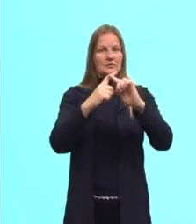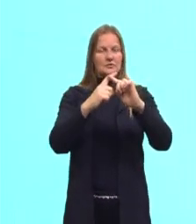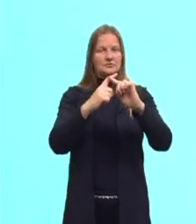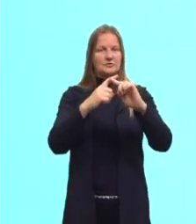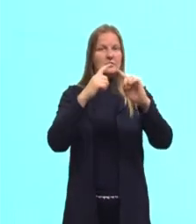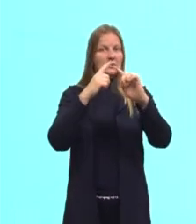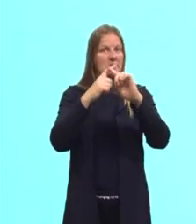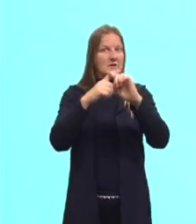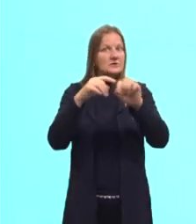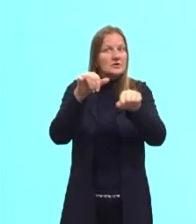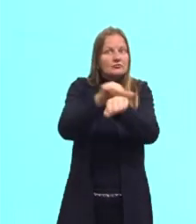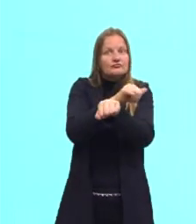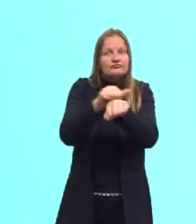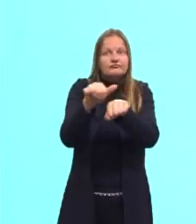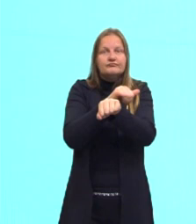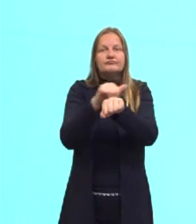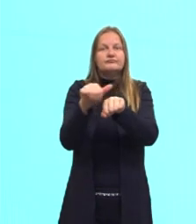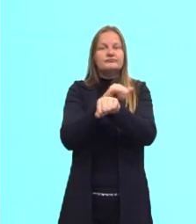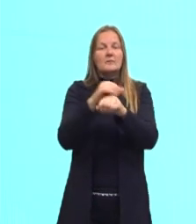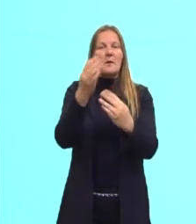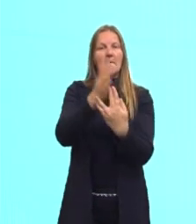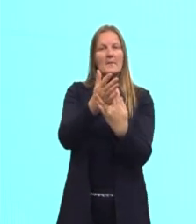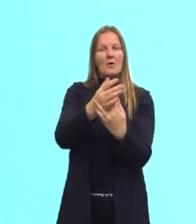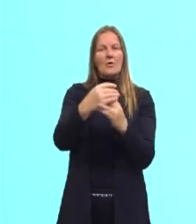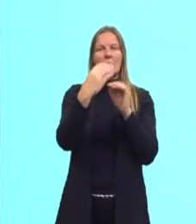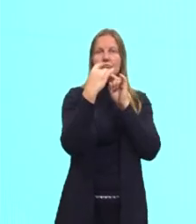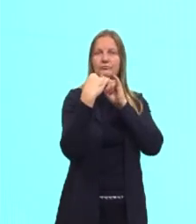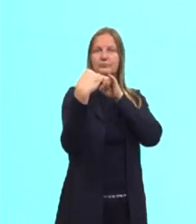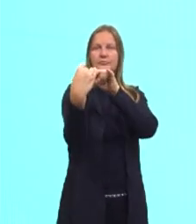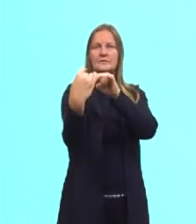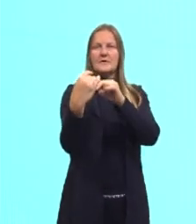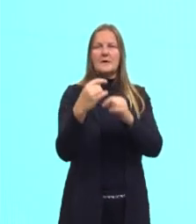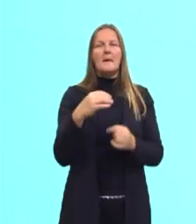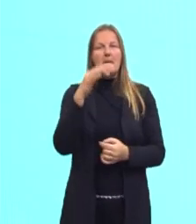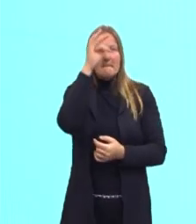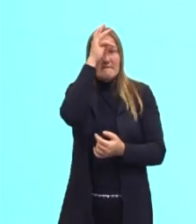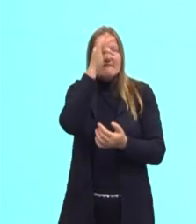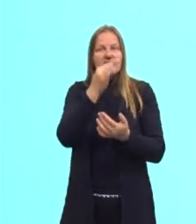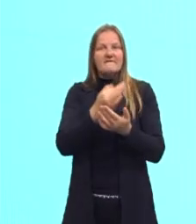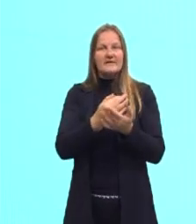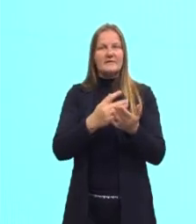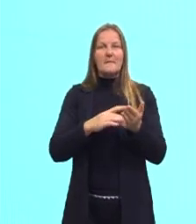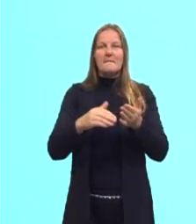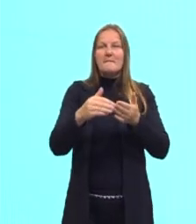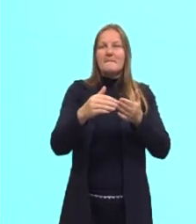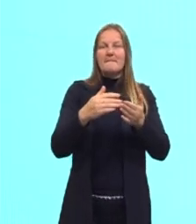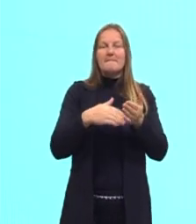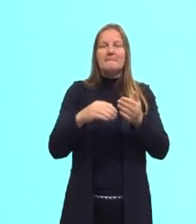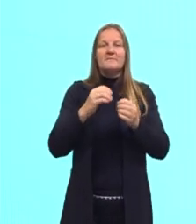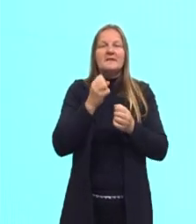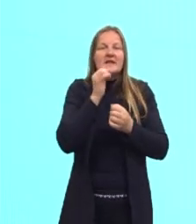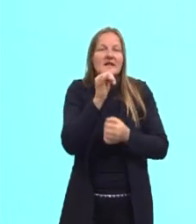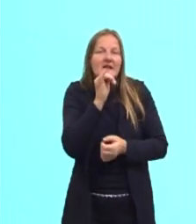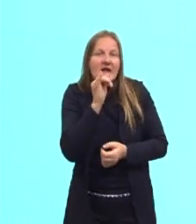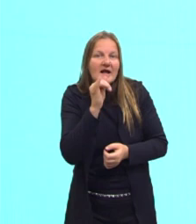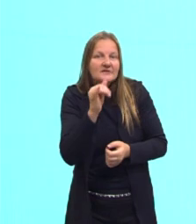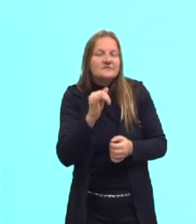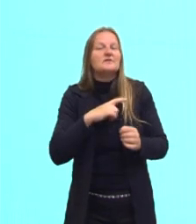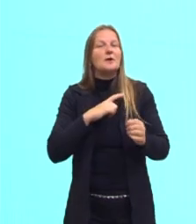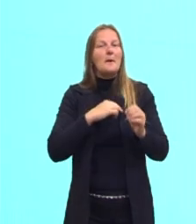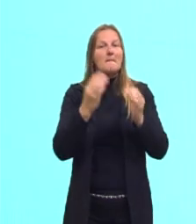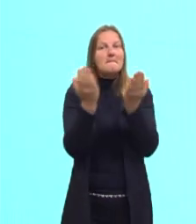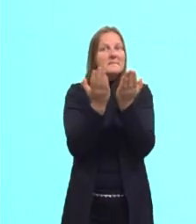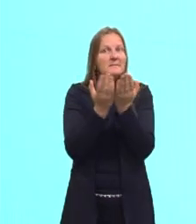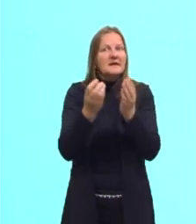usando essa estética Barroca para atrair os seus fiéis Então as narrativas bíblicas elas voltam ali aprendi as